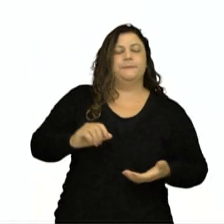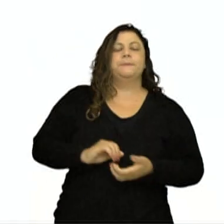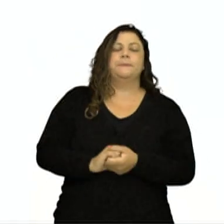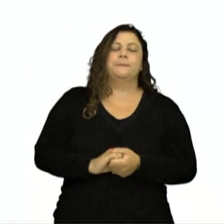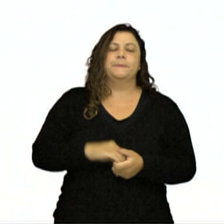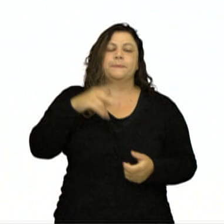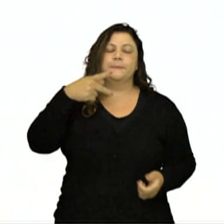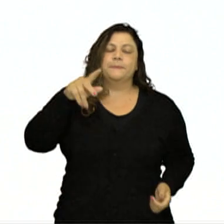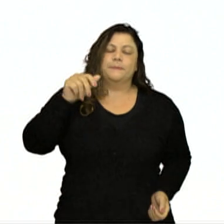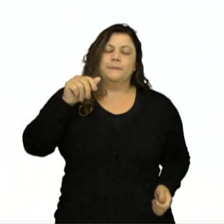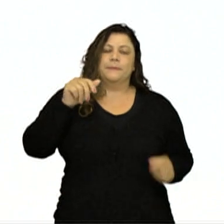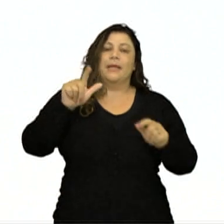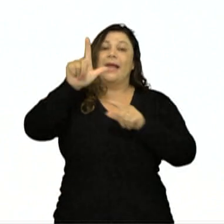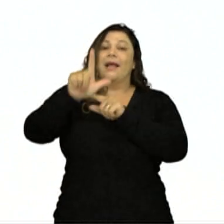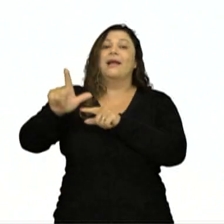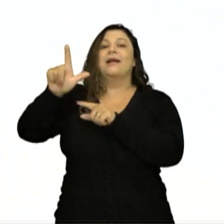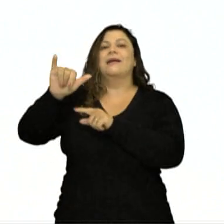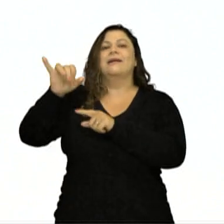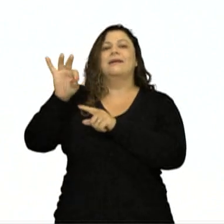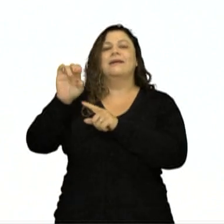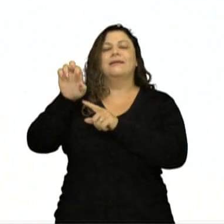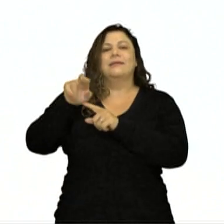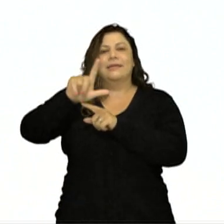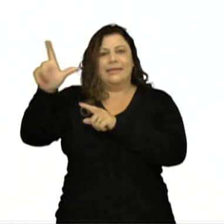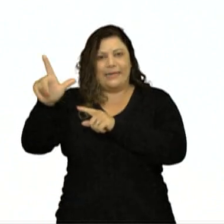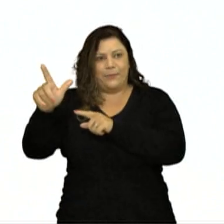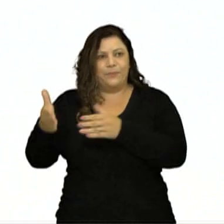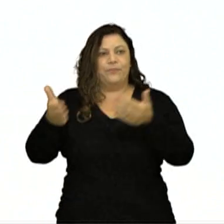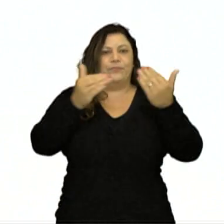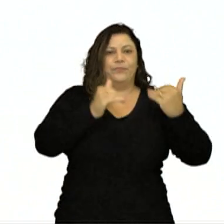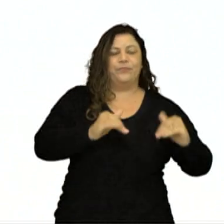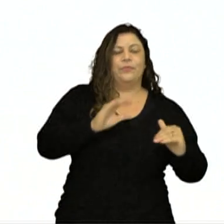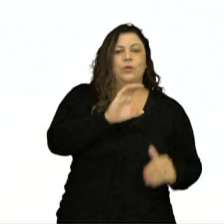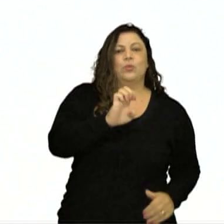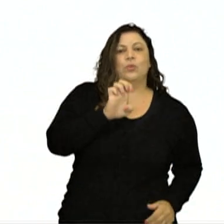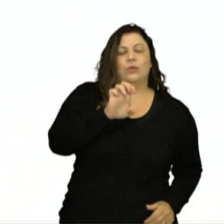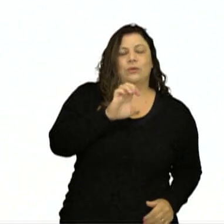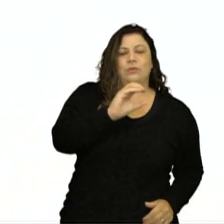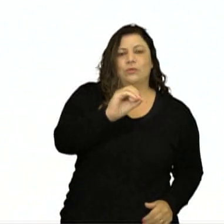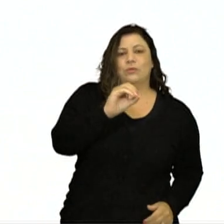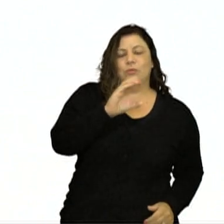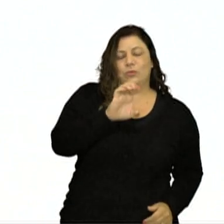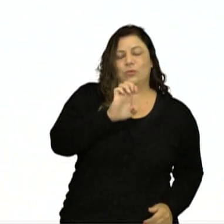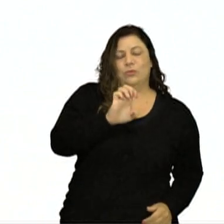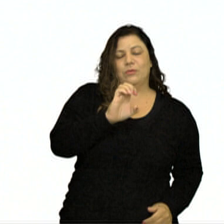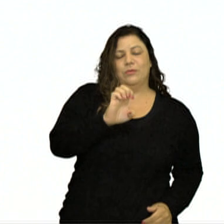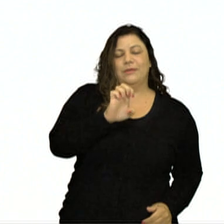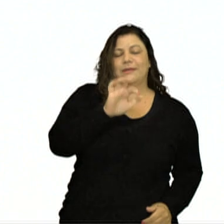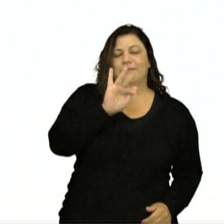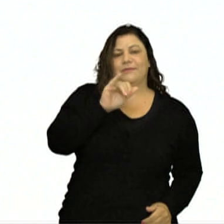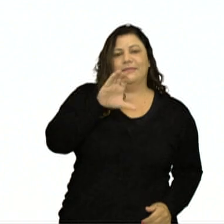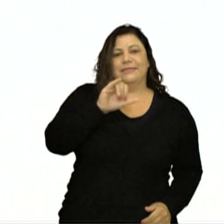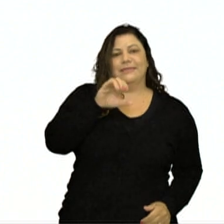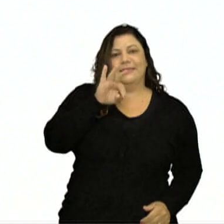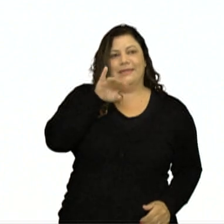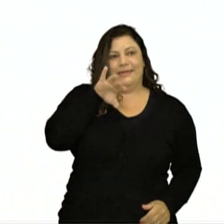é a parte literal, x elevado a 1, né? E o 3 é o meu coeficiente. Ok?